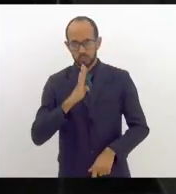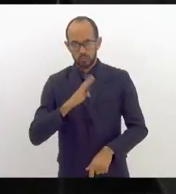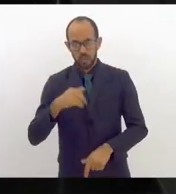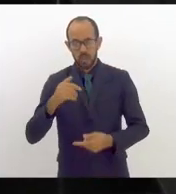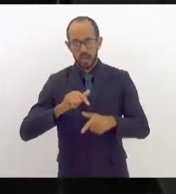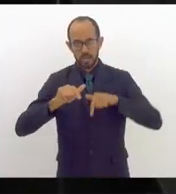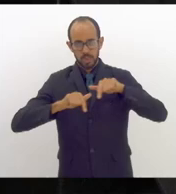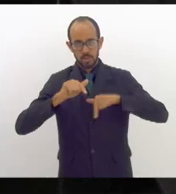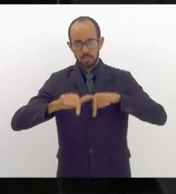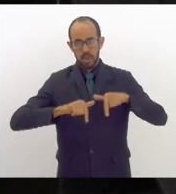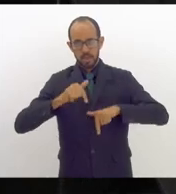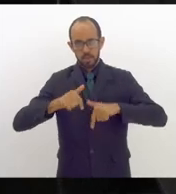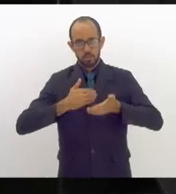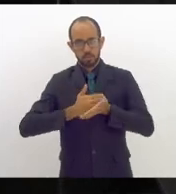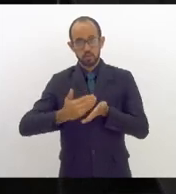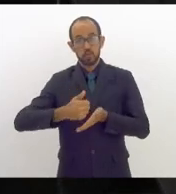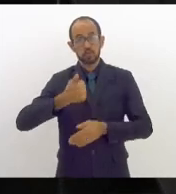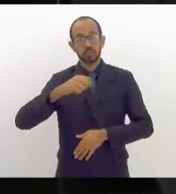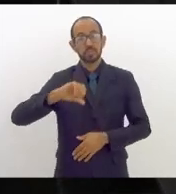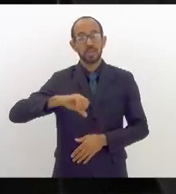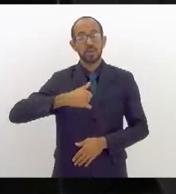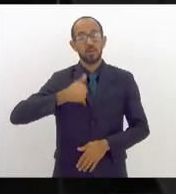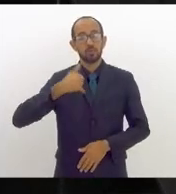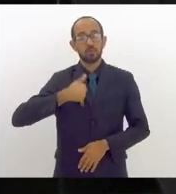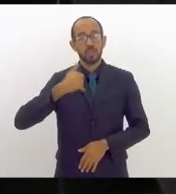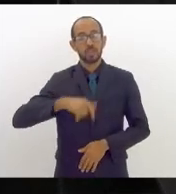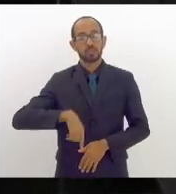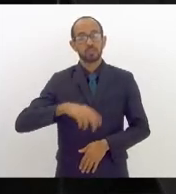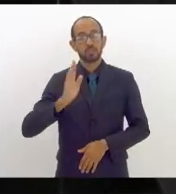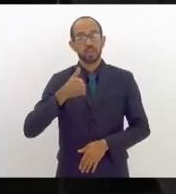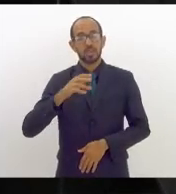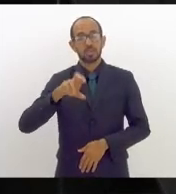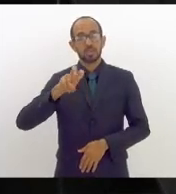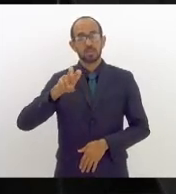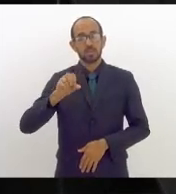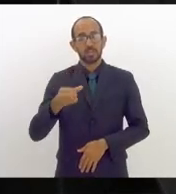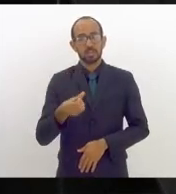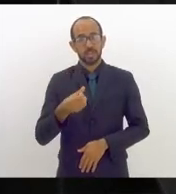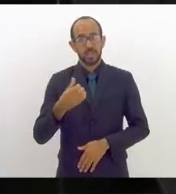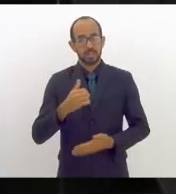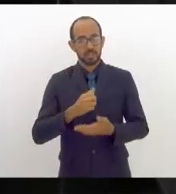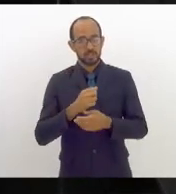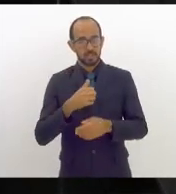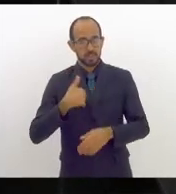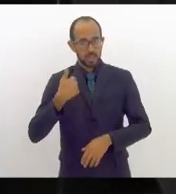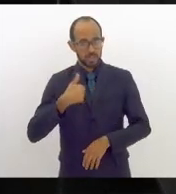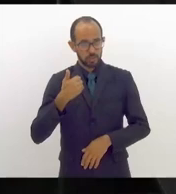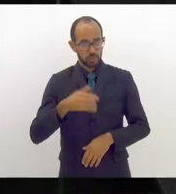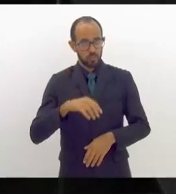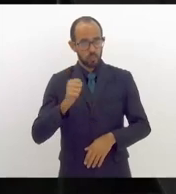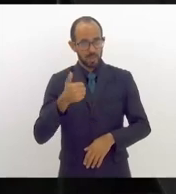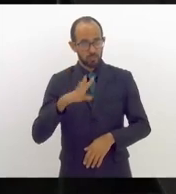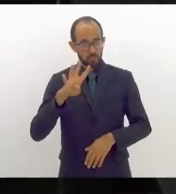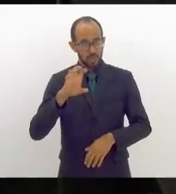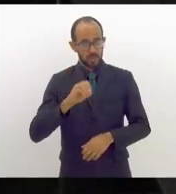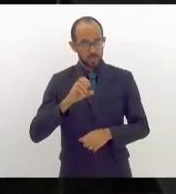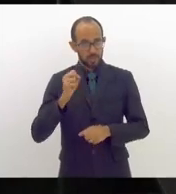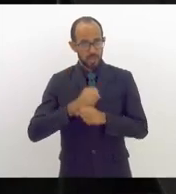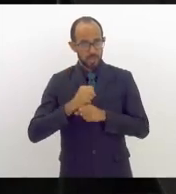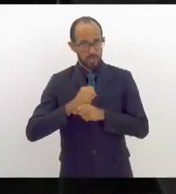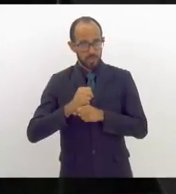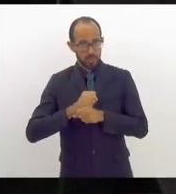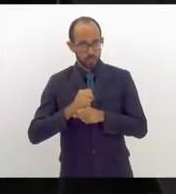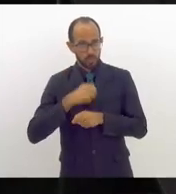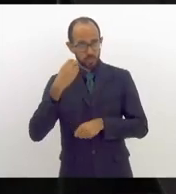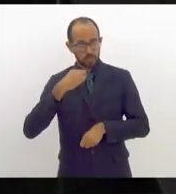19 anos deputada Marta Rocha ela tem 56 anos portanto uma trajetória de quase 40 anos no Colégio